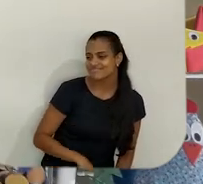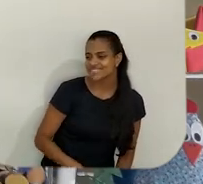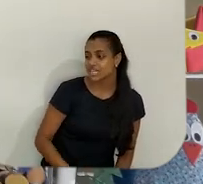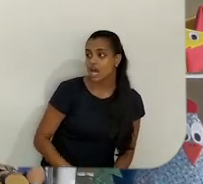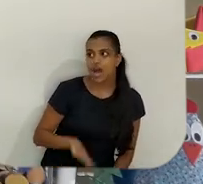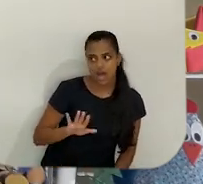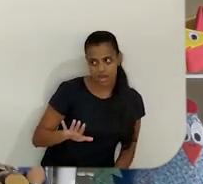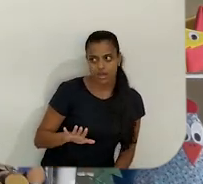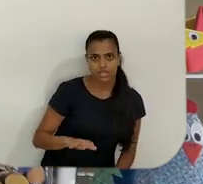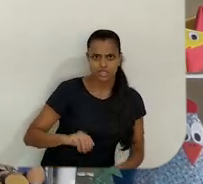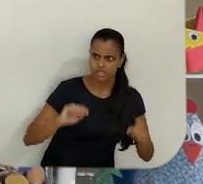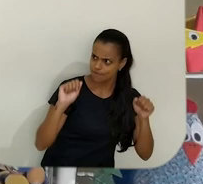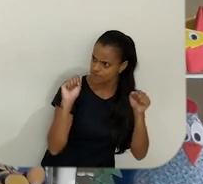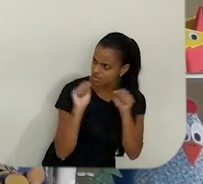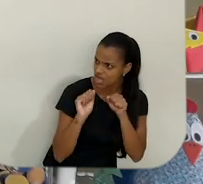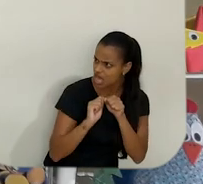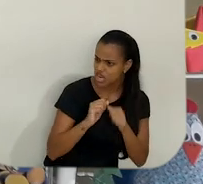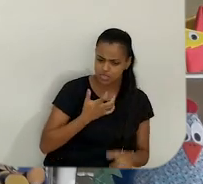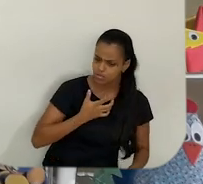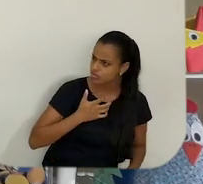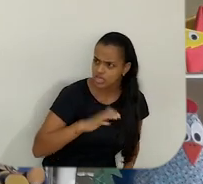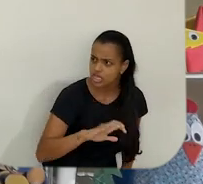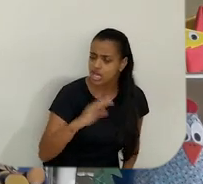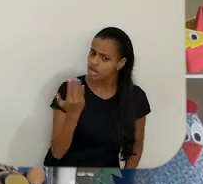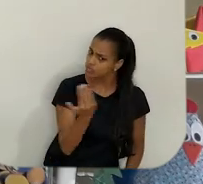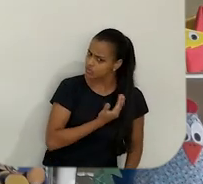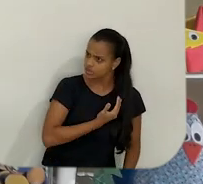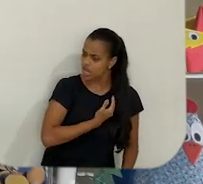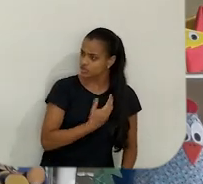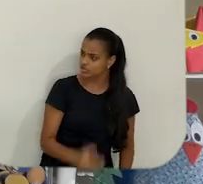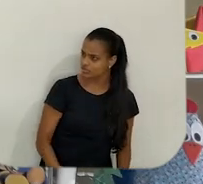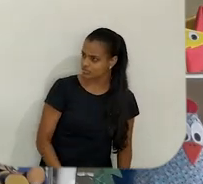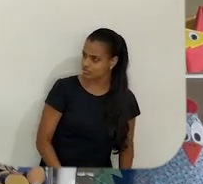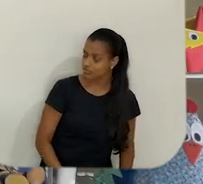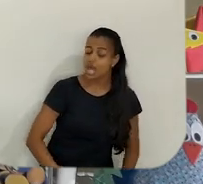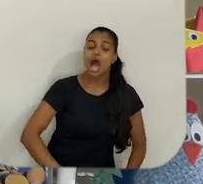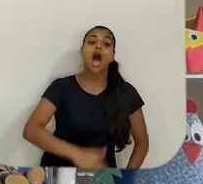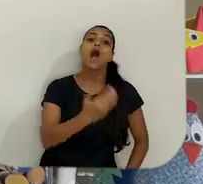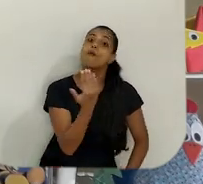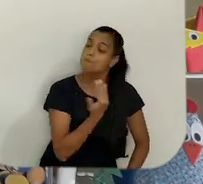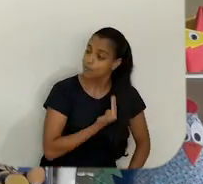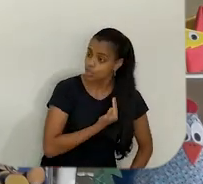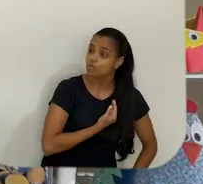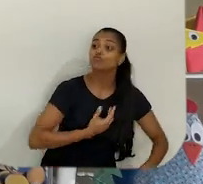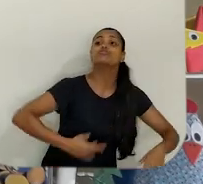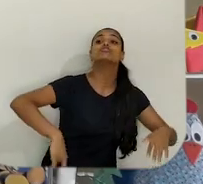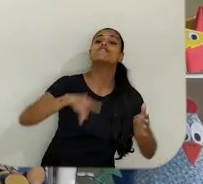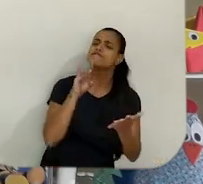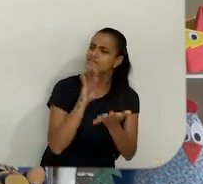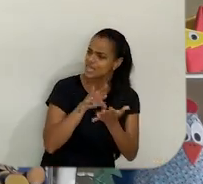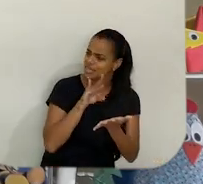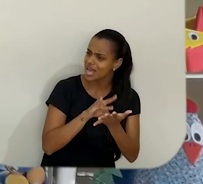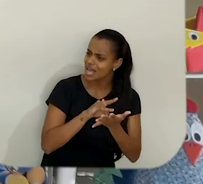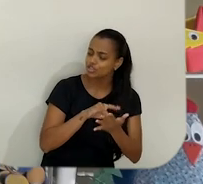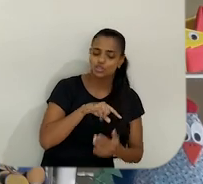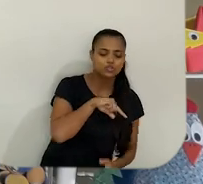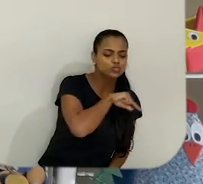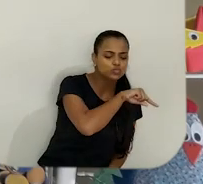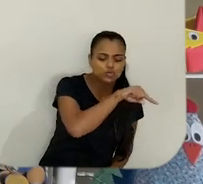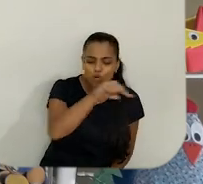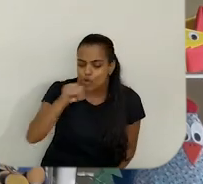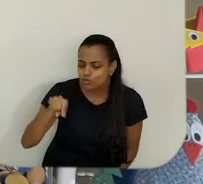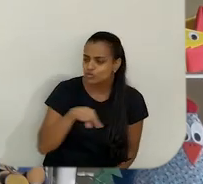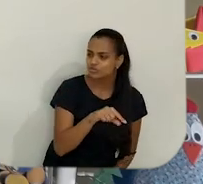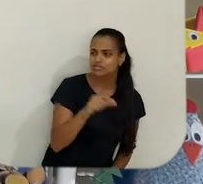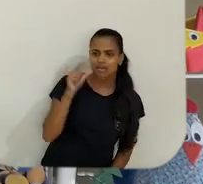fizerem não serão mais meus amigos quando alguém amigo é de todos não G1 só nem por